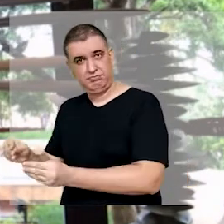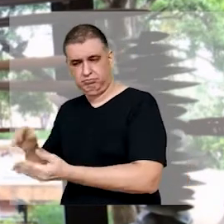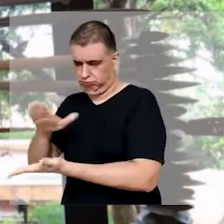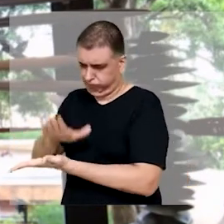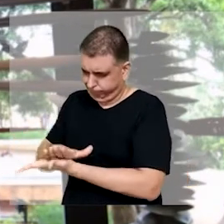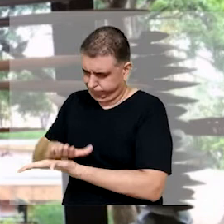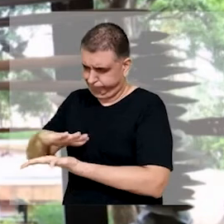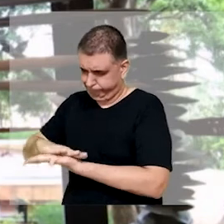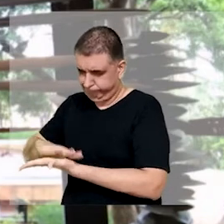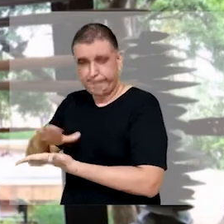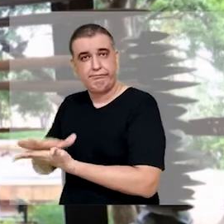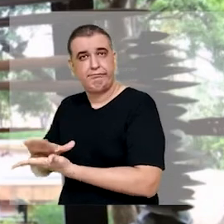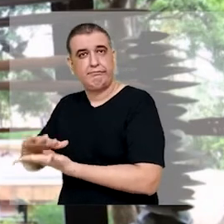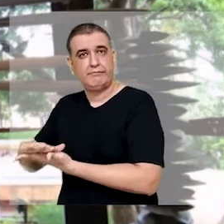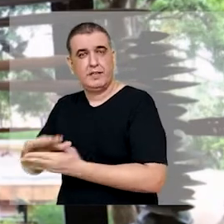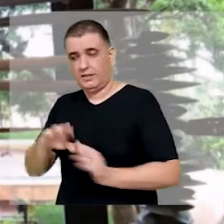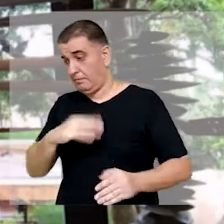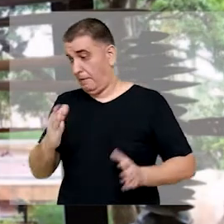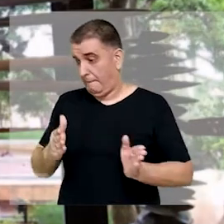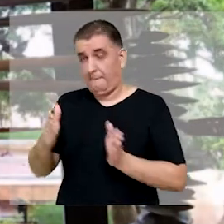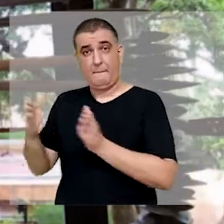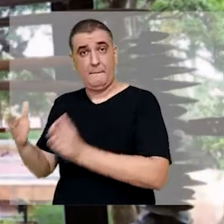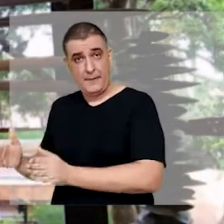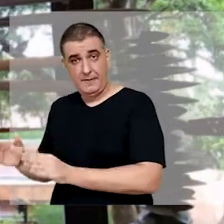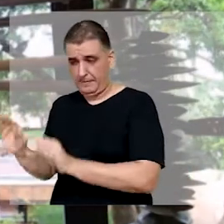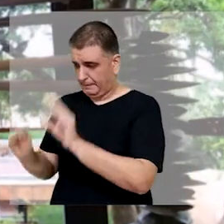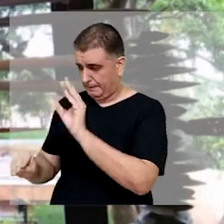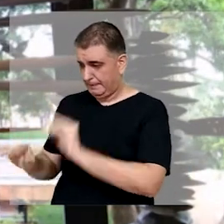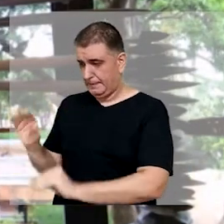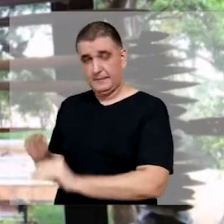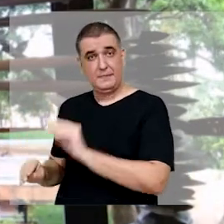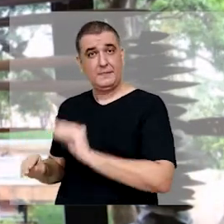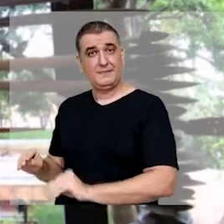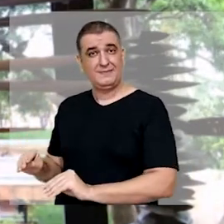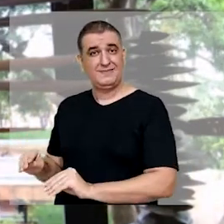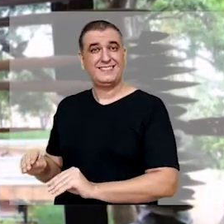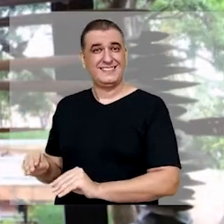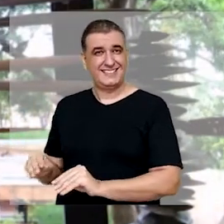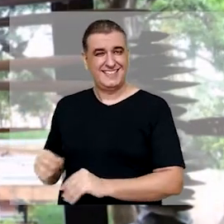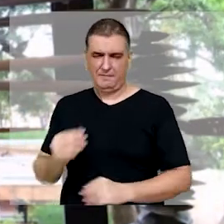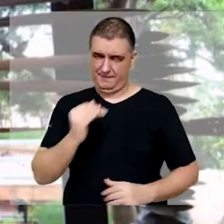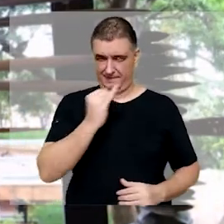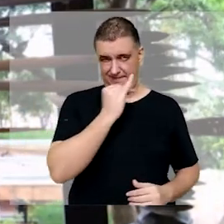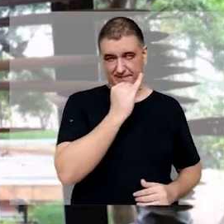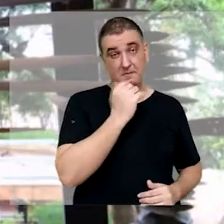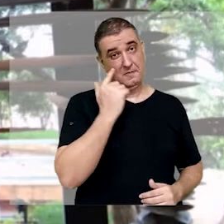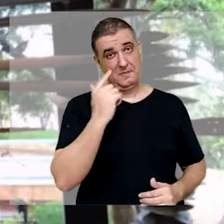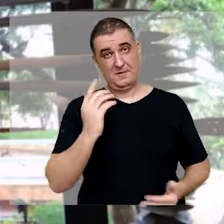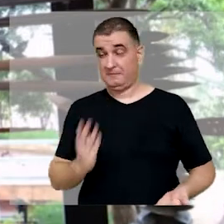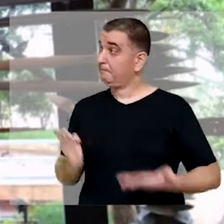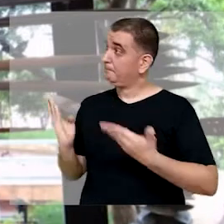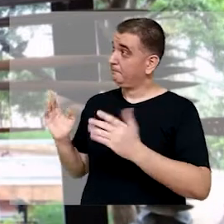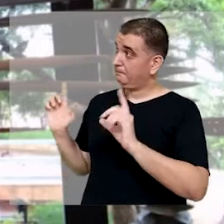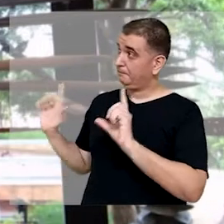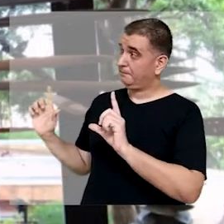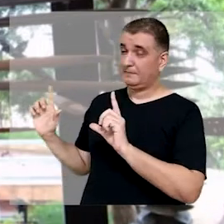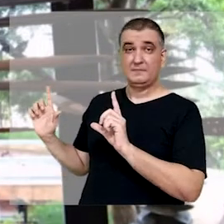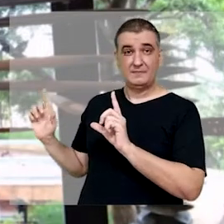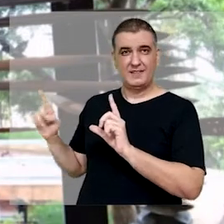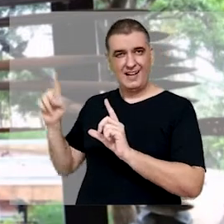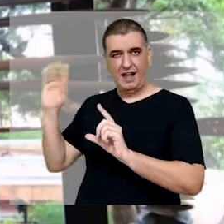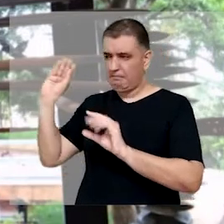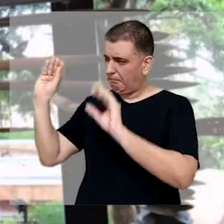recomposição. Então, por exemplo, essa escultura aqui, esse elemento aqui, eu chamo de ordem no caos. Por